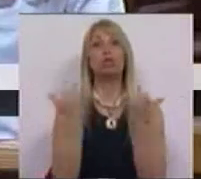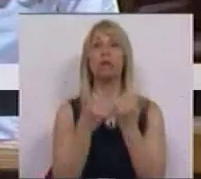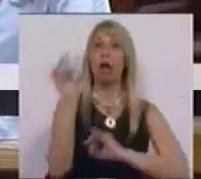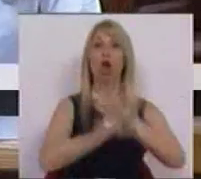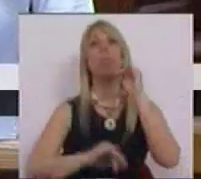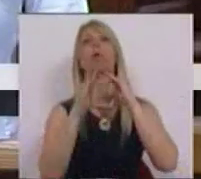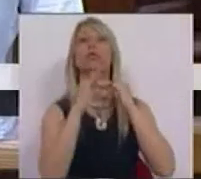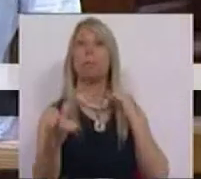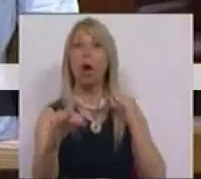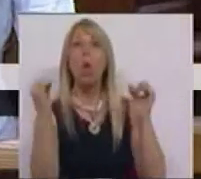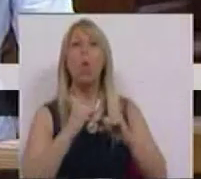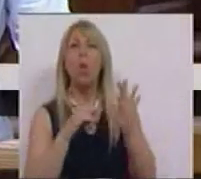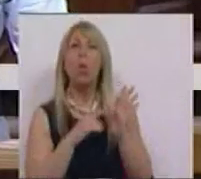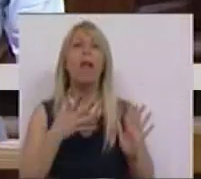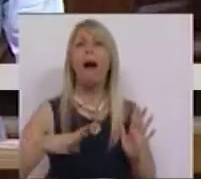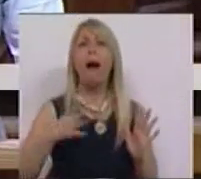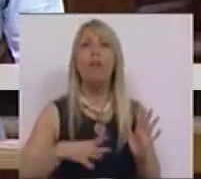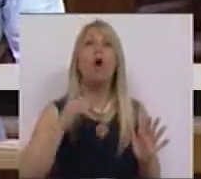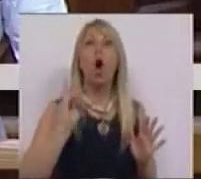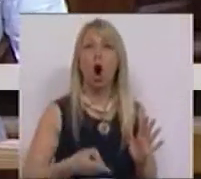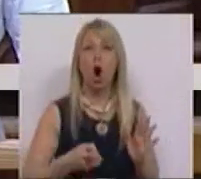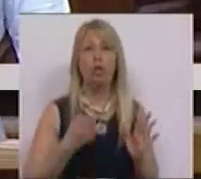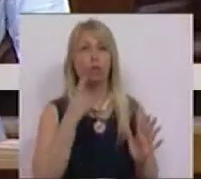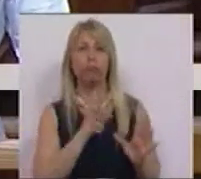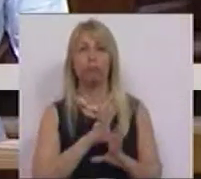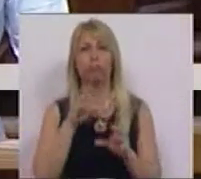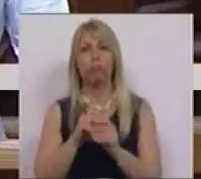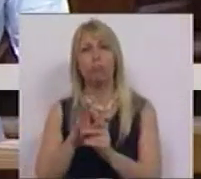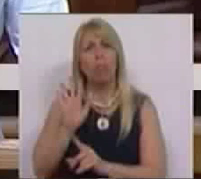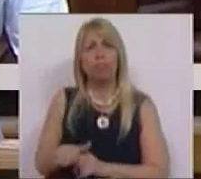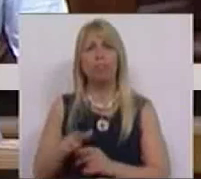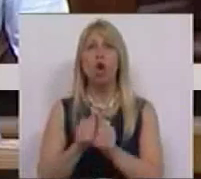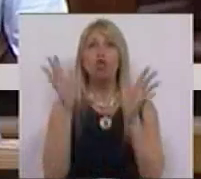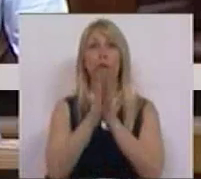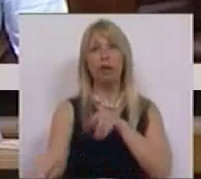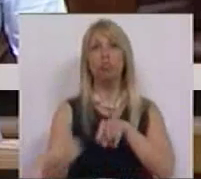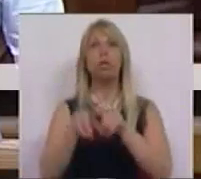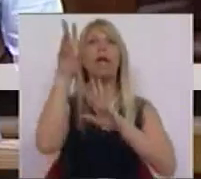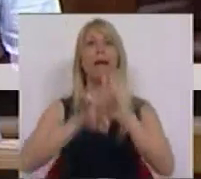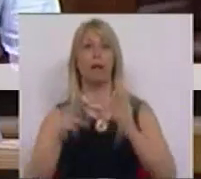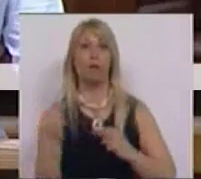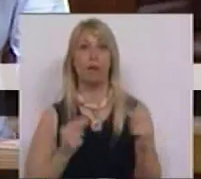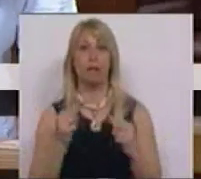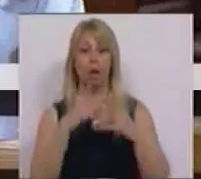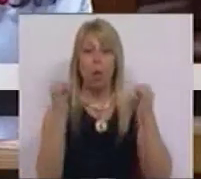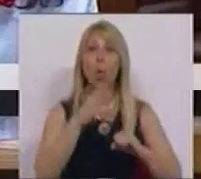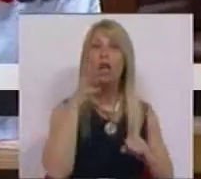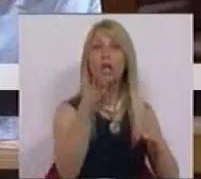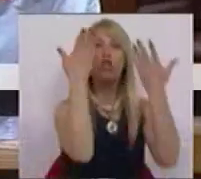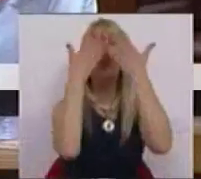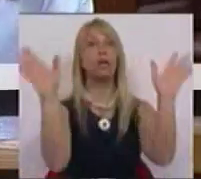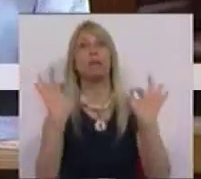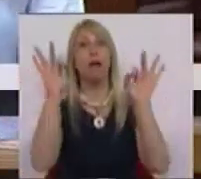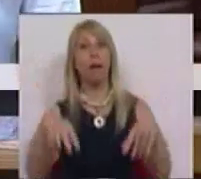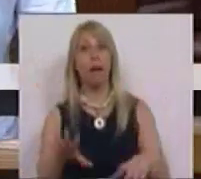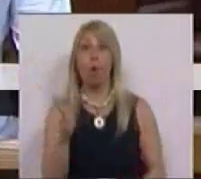quer instituir é a subjugação de todas as políticas a uma regra financeira. O que o tratado diz é que a democracia acaba onde